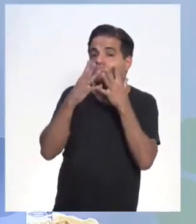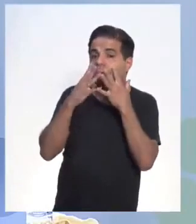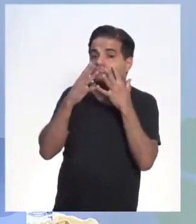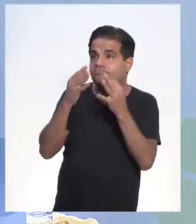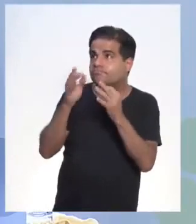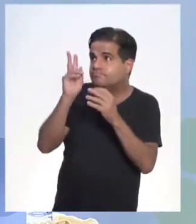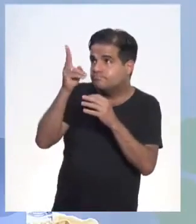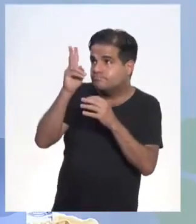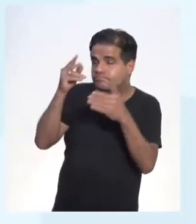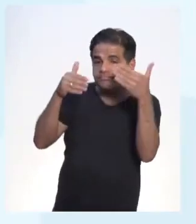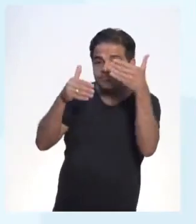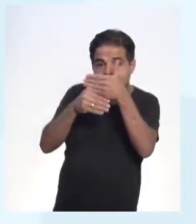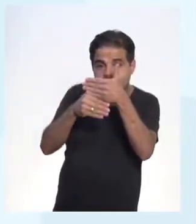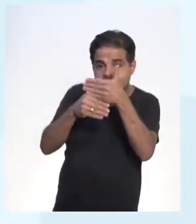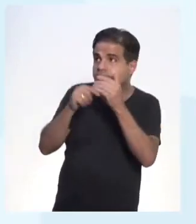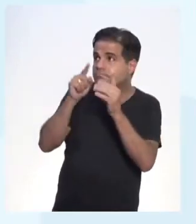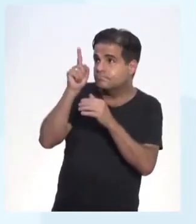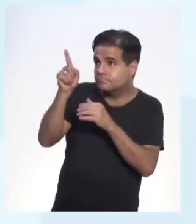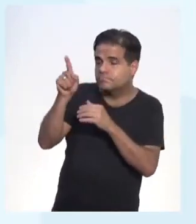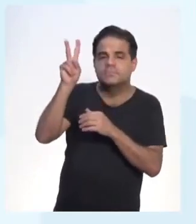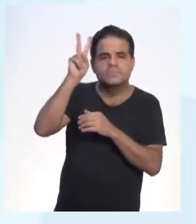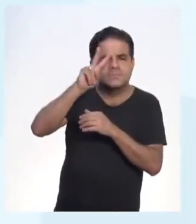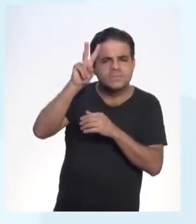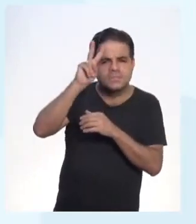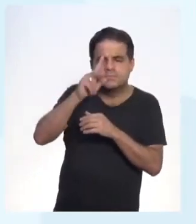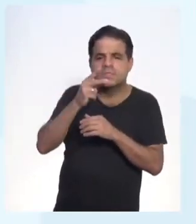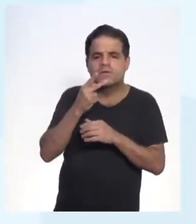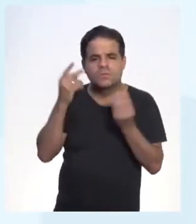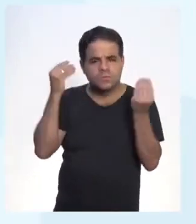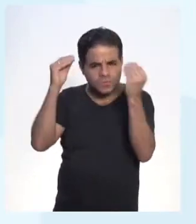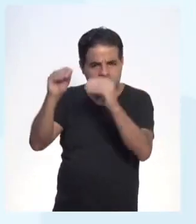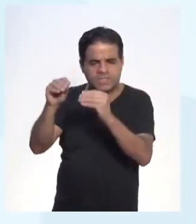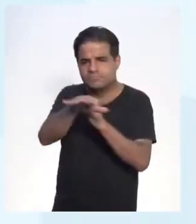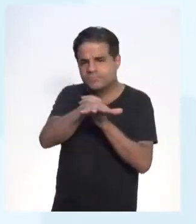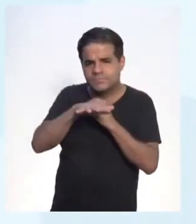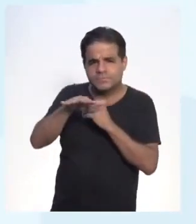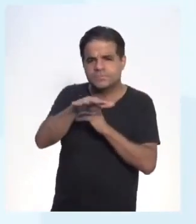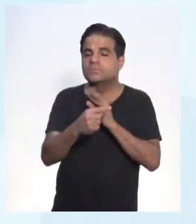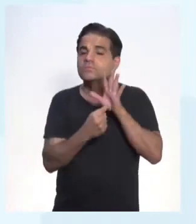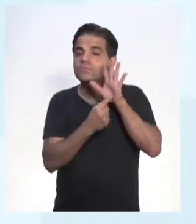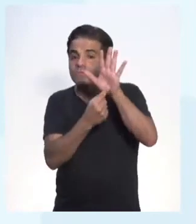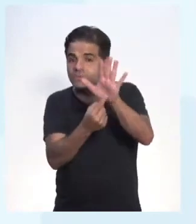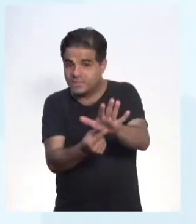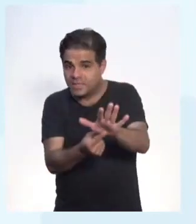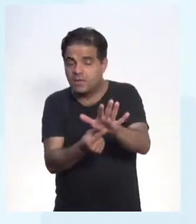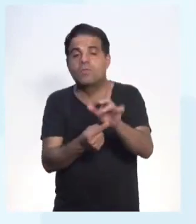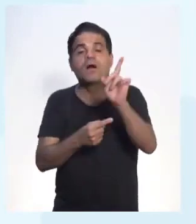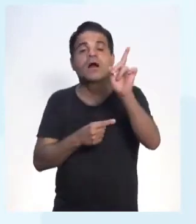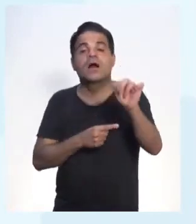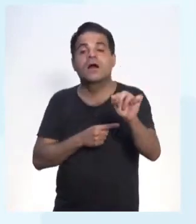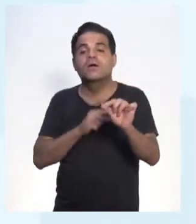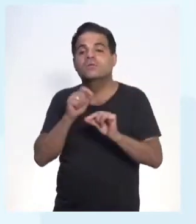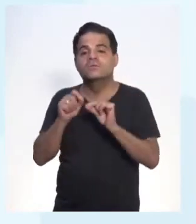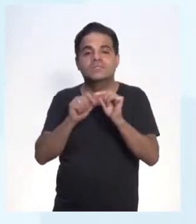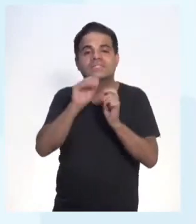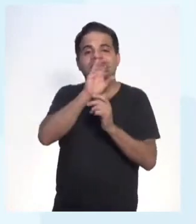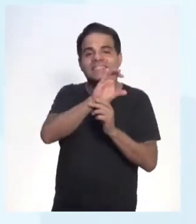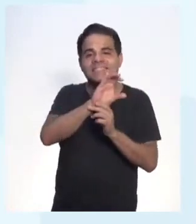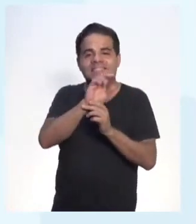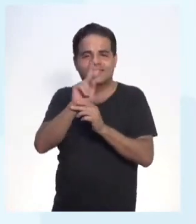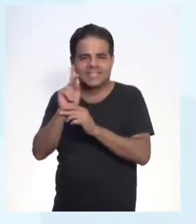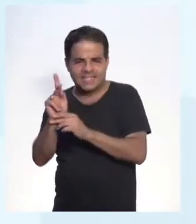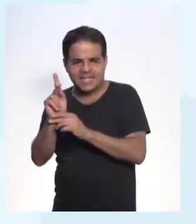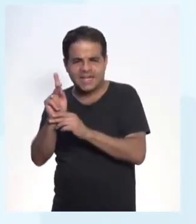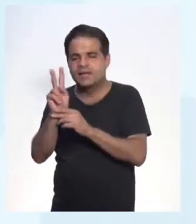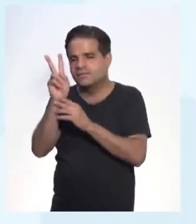nesse mesmo slide. Lembra que eu coloquei que o espaço amostral era C e